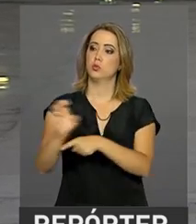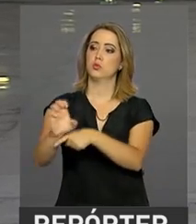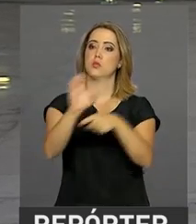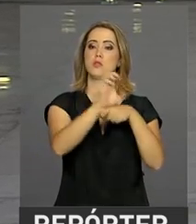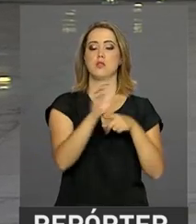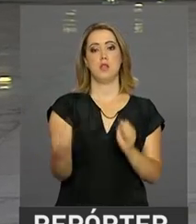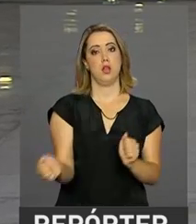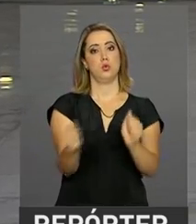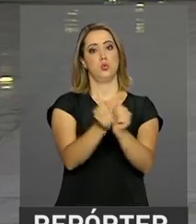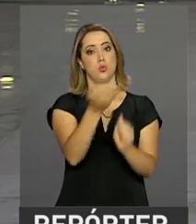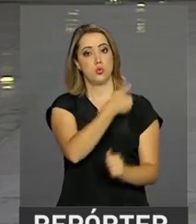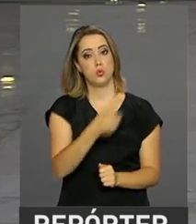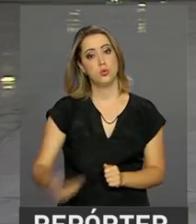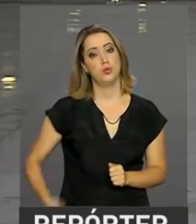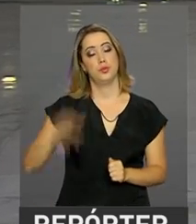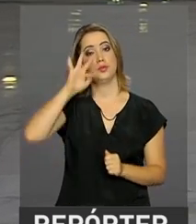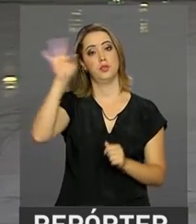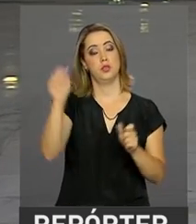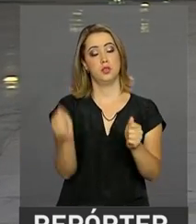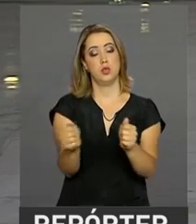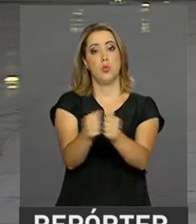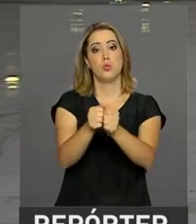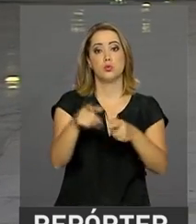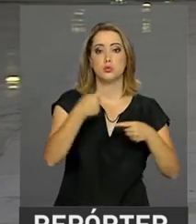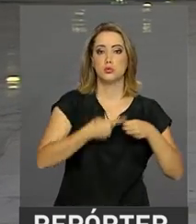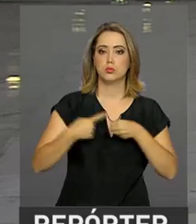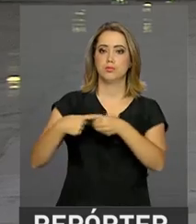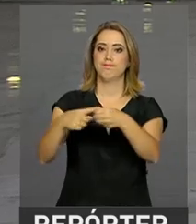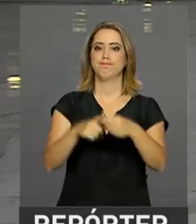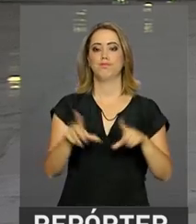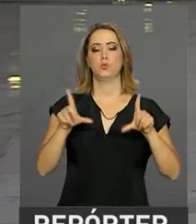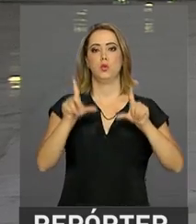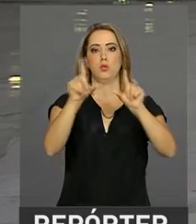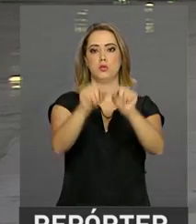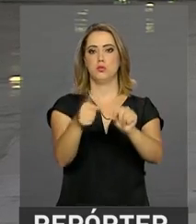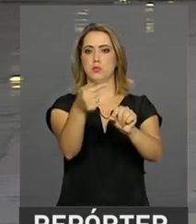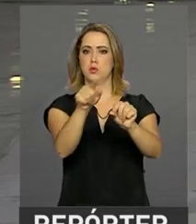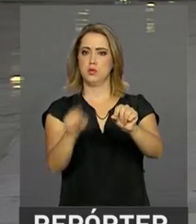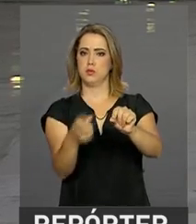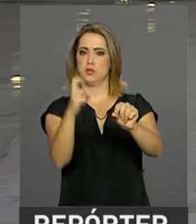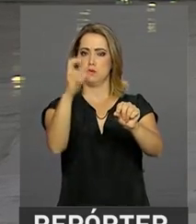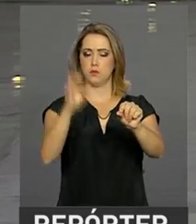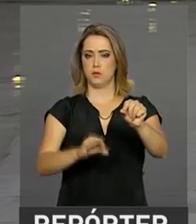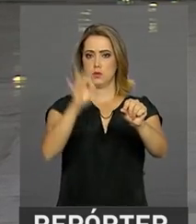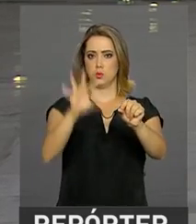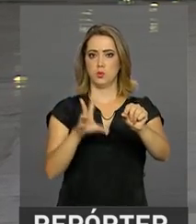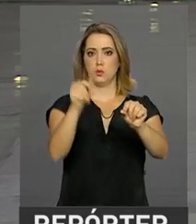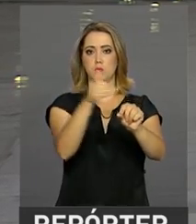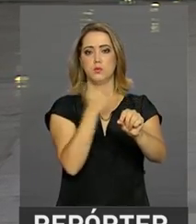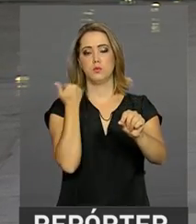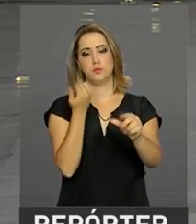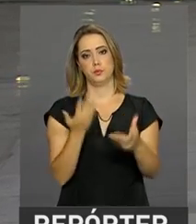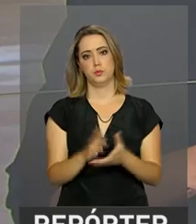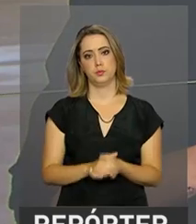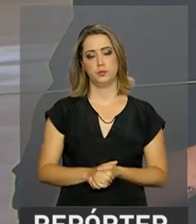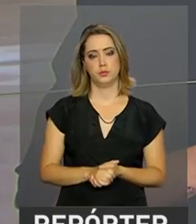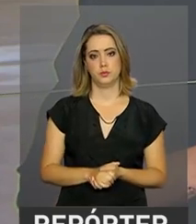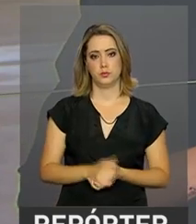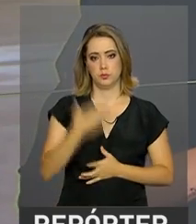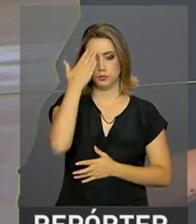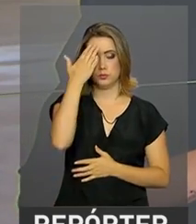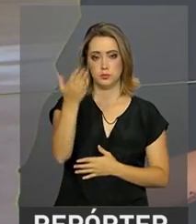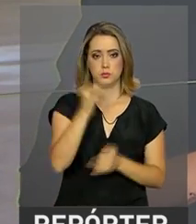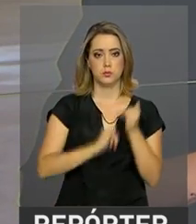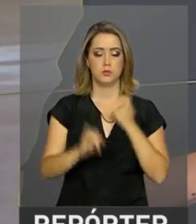ideia é reduzir em 7,5 por o número de homicídios dolosos no país em 2017 Leandro é com você obrigado